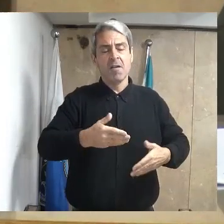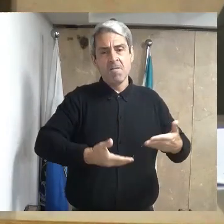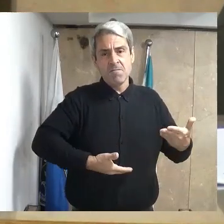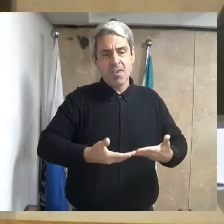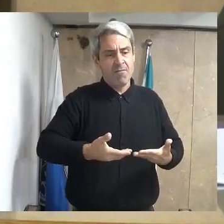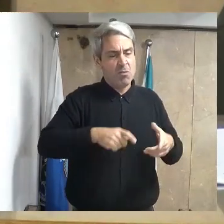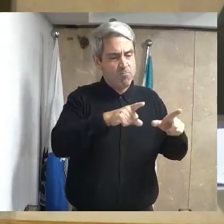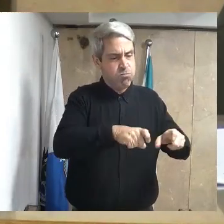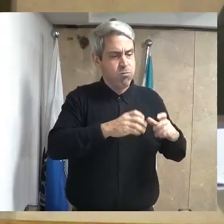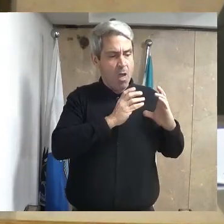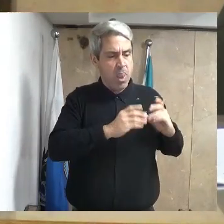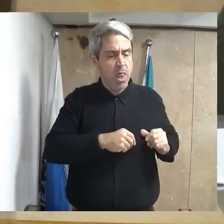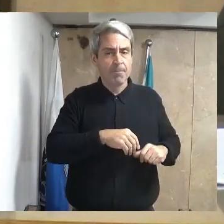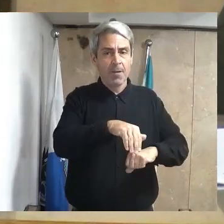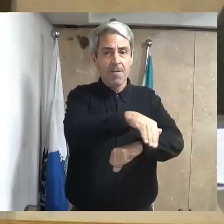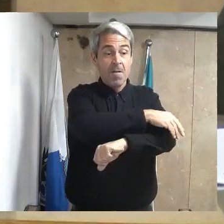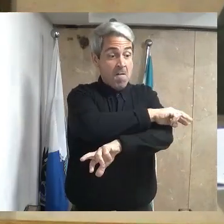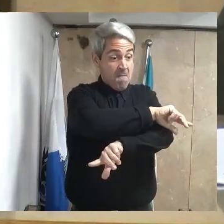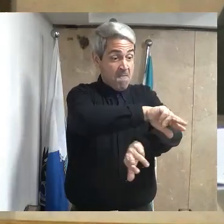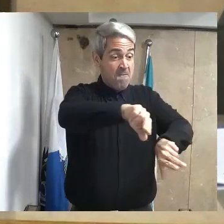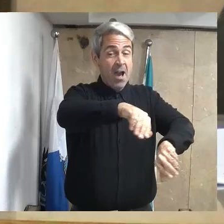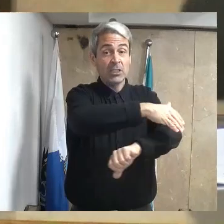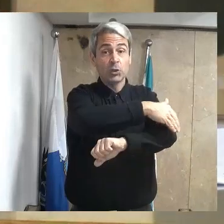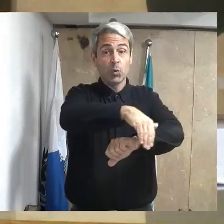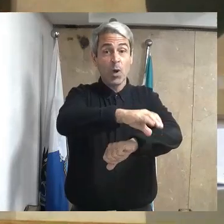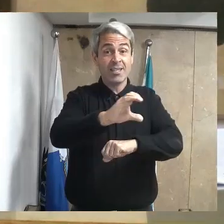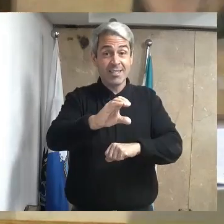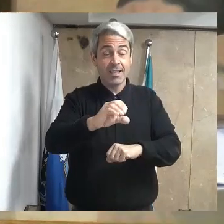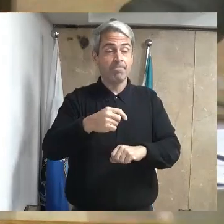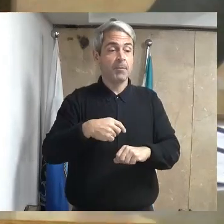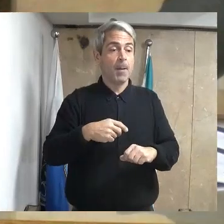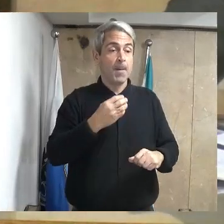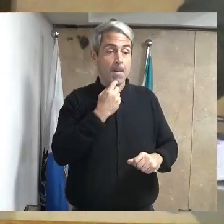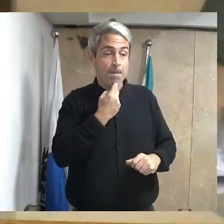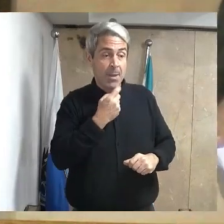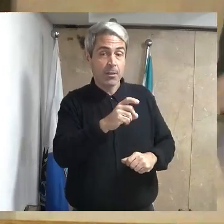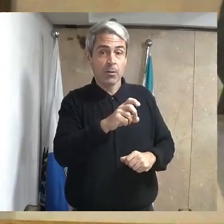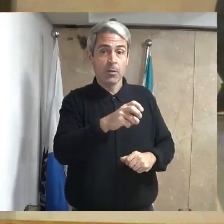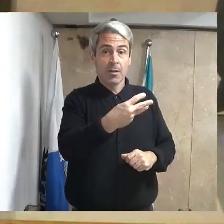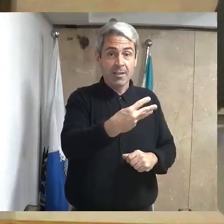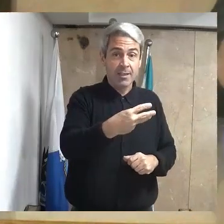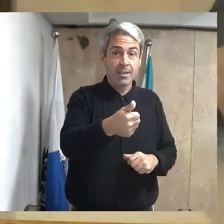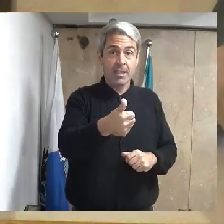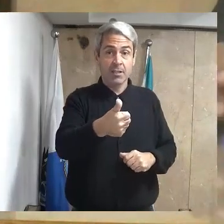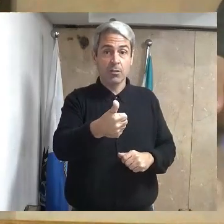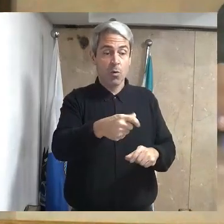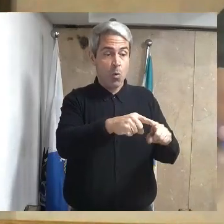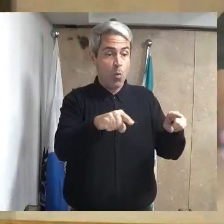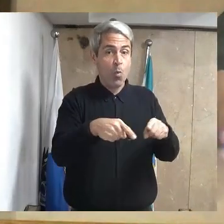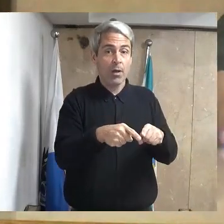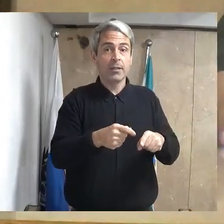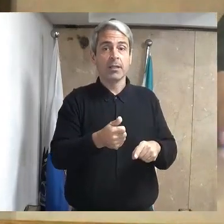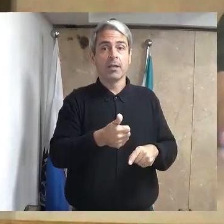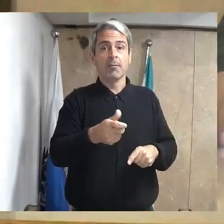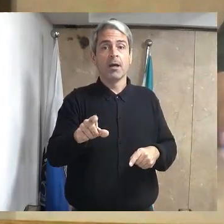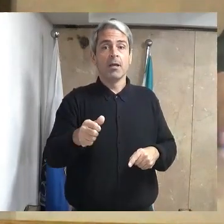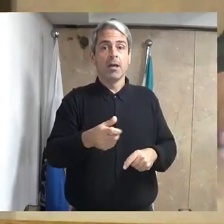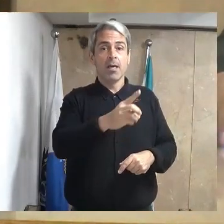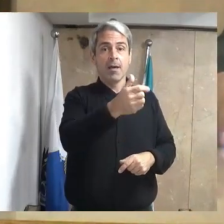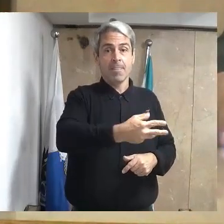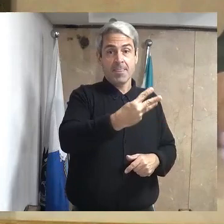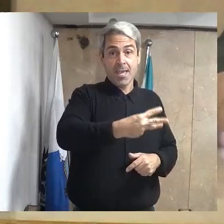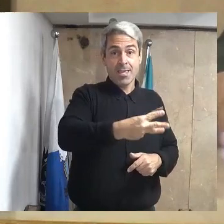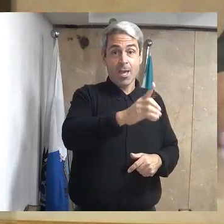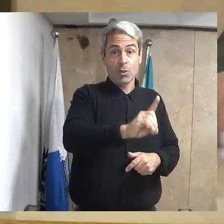e varrição ao longo da Rua C, notadamente na altura do número 31, quadra D, bairro Jardim Anhangá, terceiro